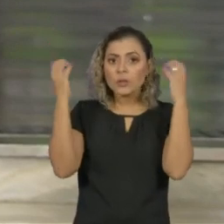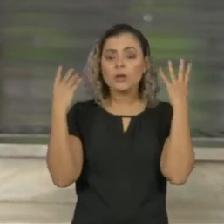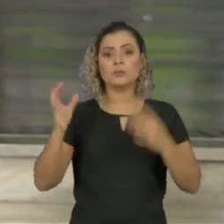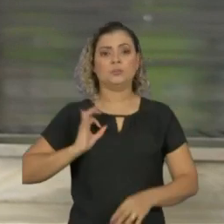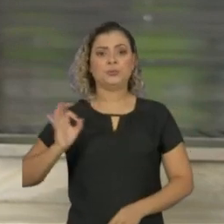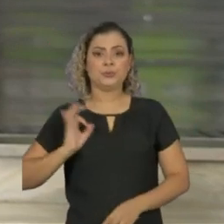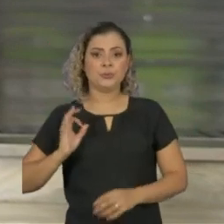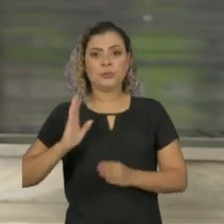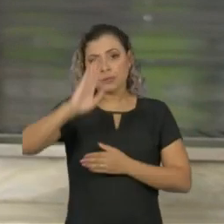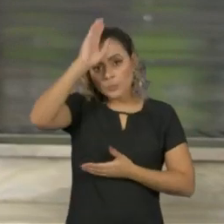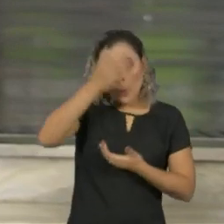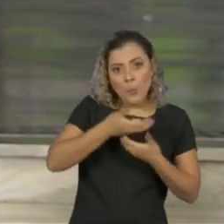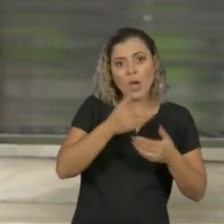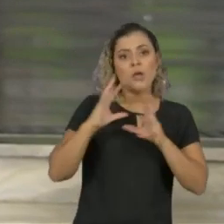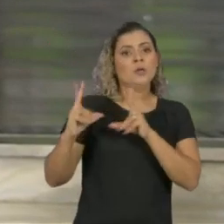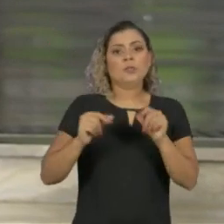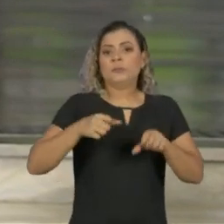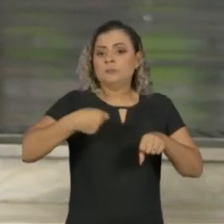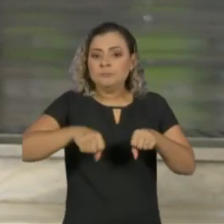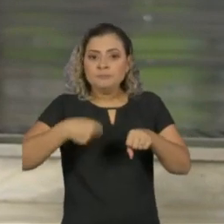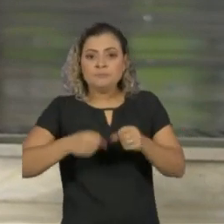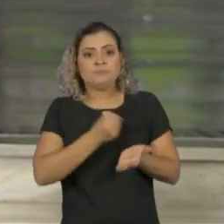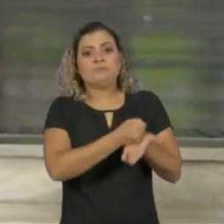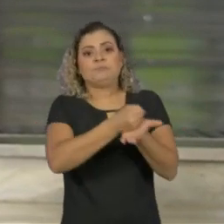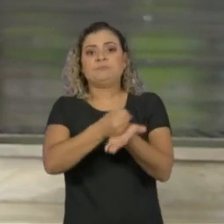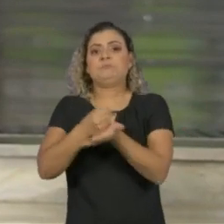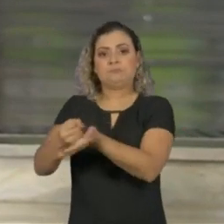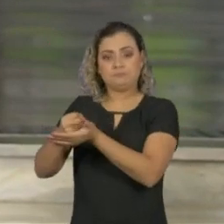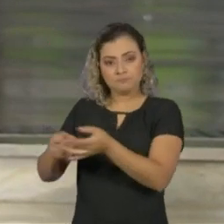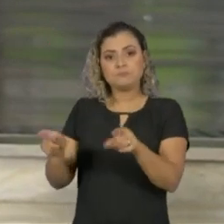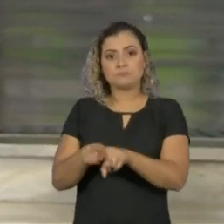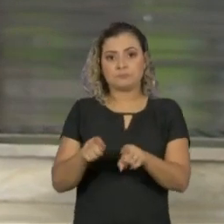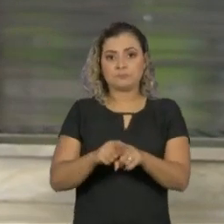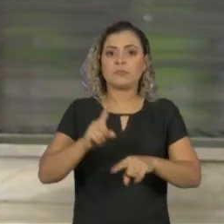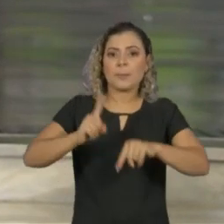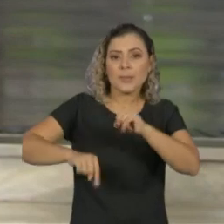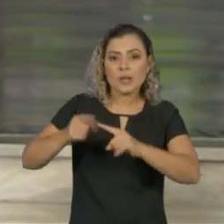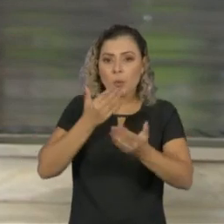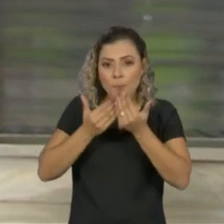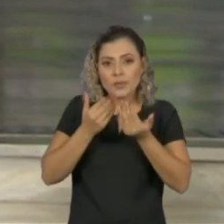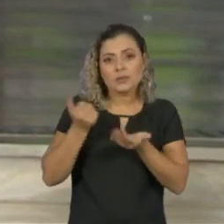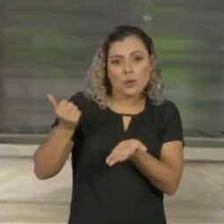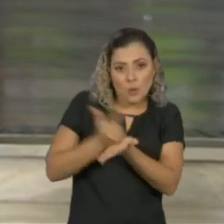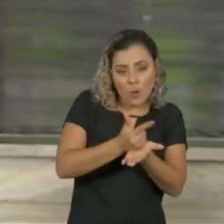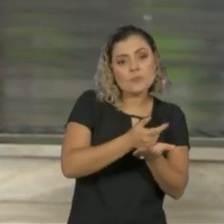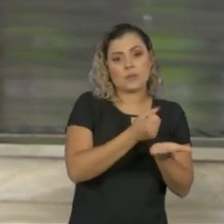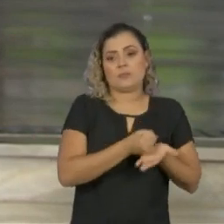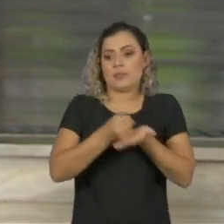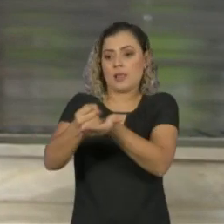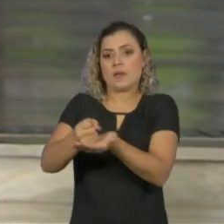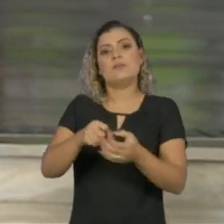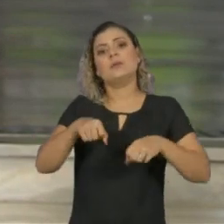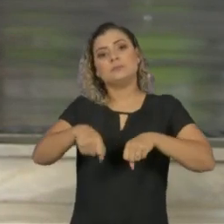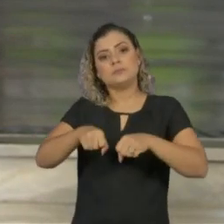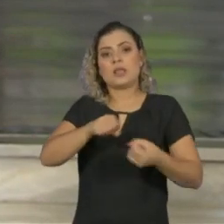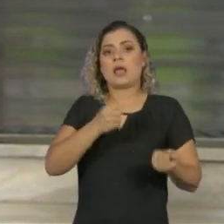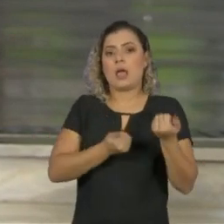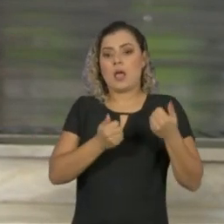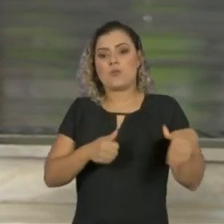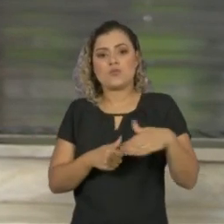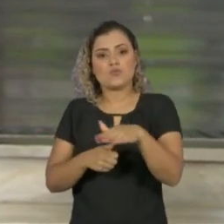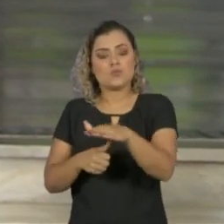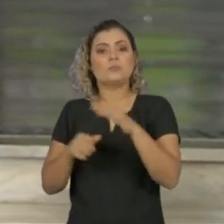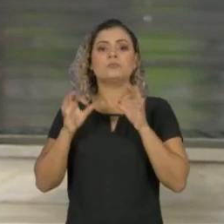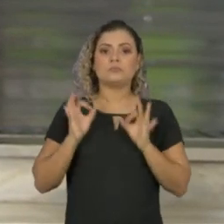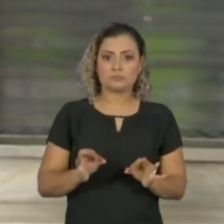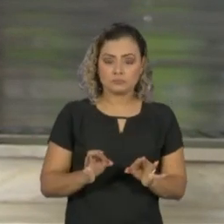polícia, motocicletas que atendem entregas de delivery, para que tenham serviço de manutenção.